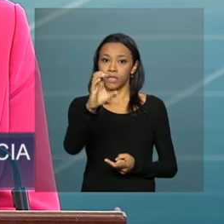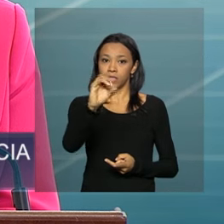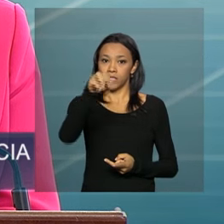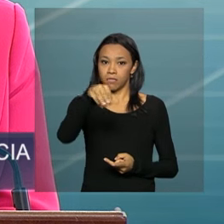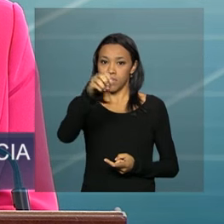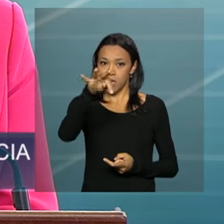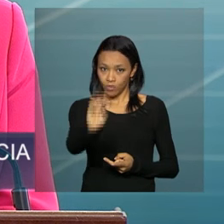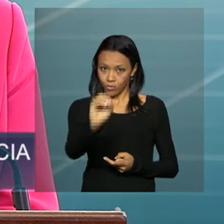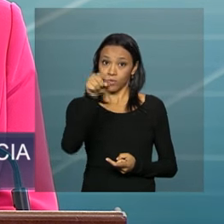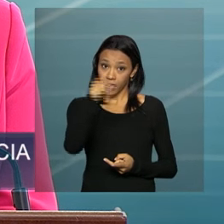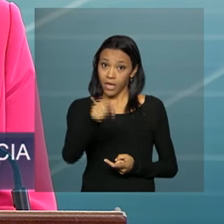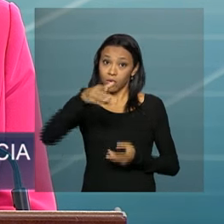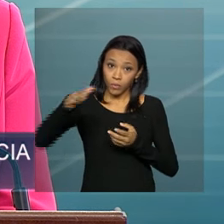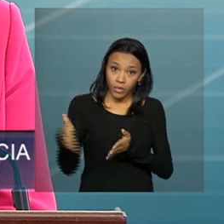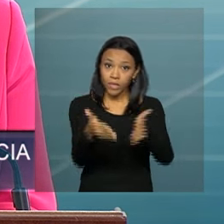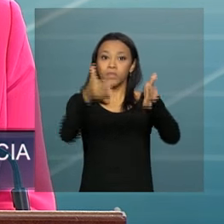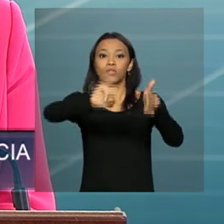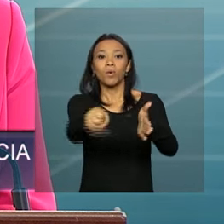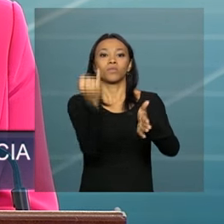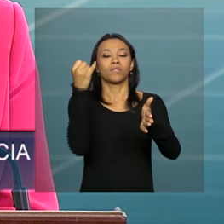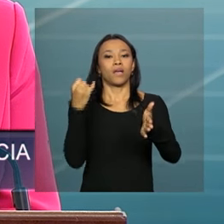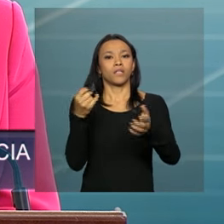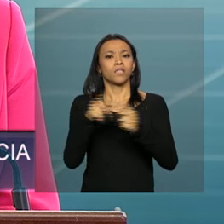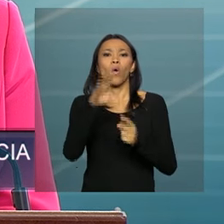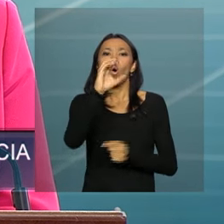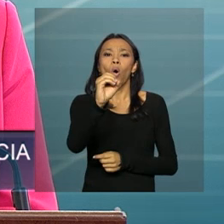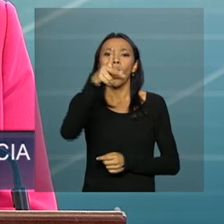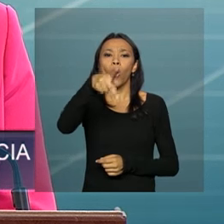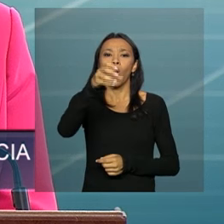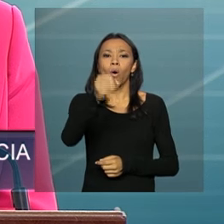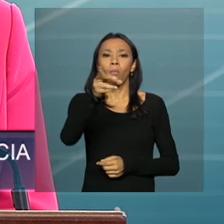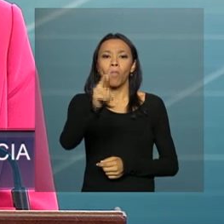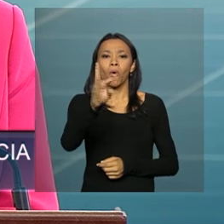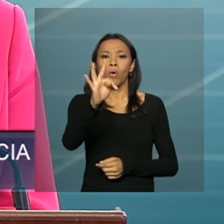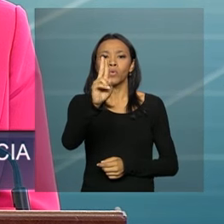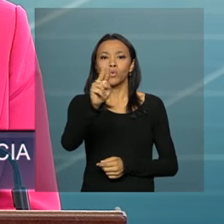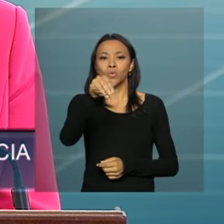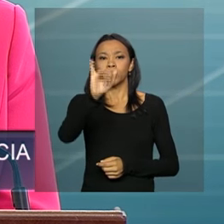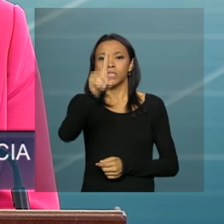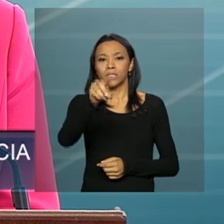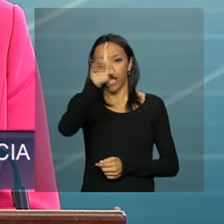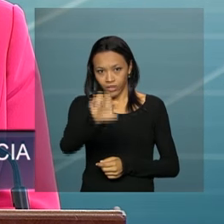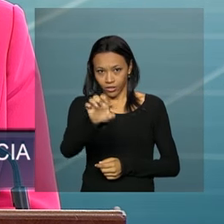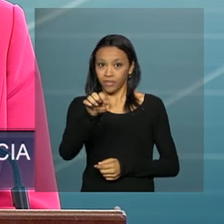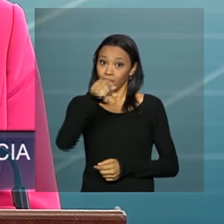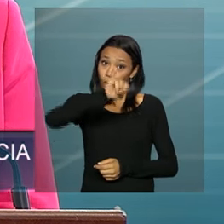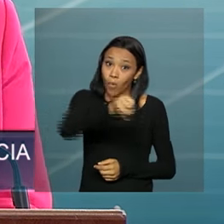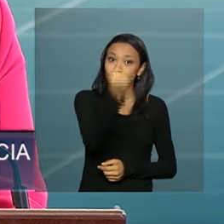Pronatec era um caminho de oportunidades. Então, oportunidade, esperança, eu acho que é o que